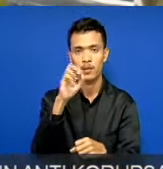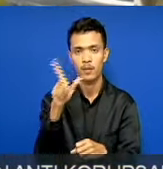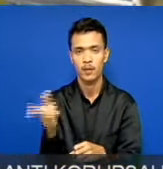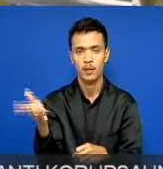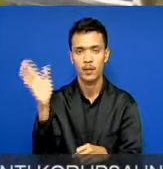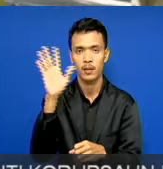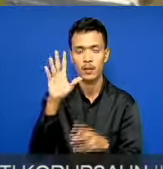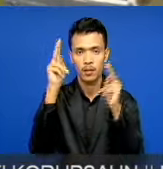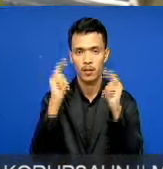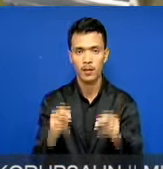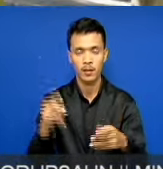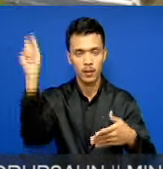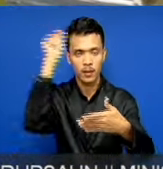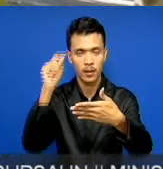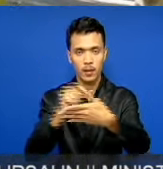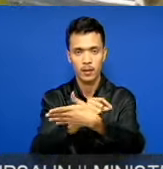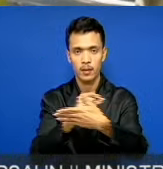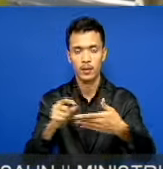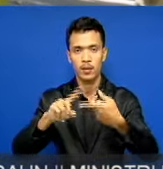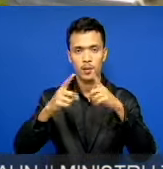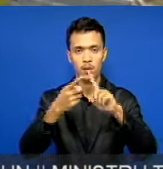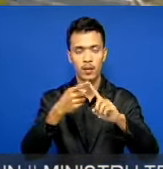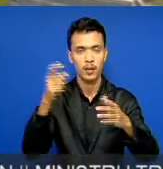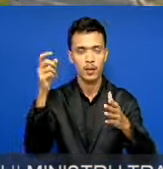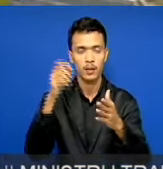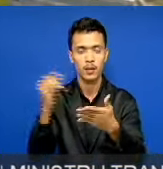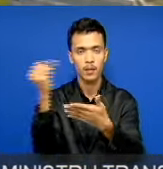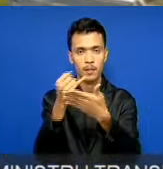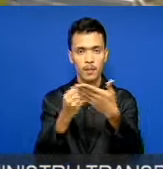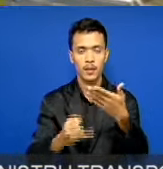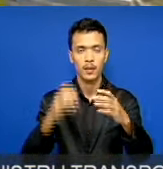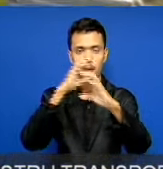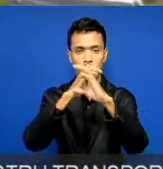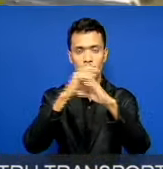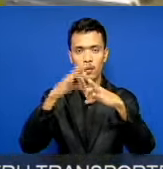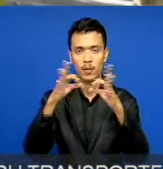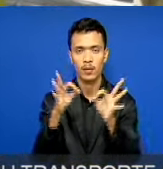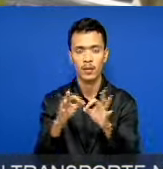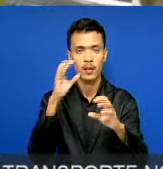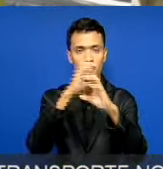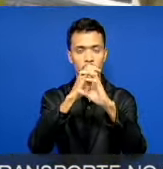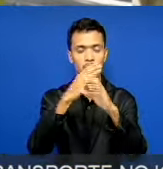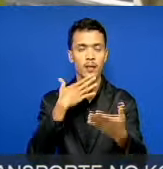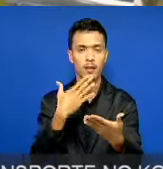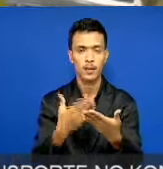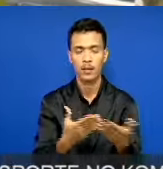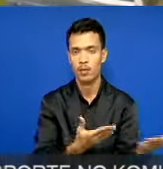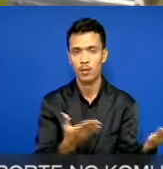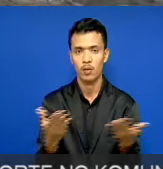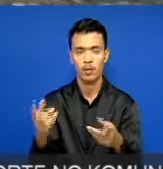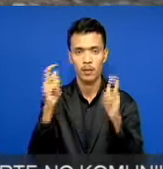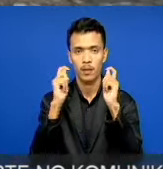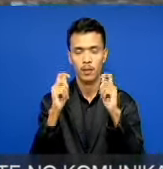pe tengka asina otu tia kolega sira nbe pinta tia kareta adita karten kondisaun dia kotia lor bakir sira po